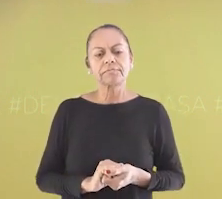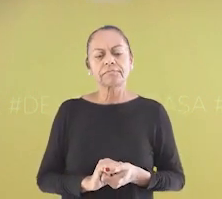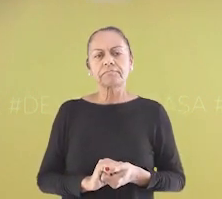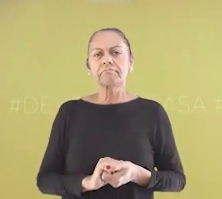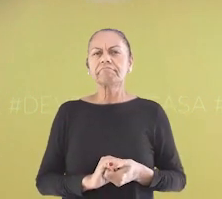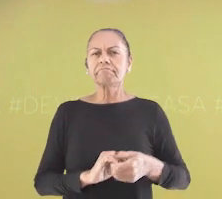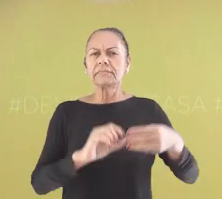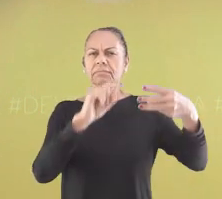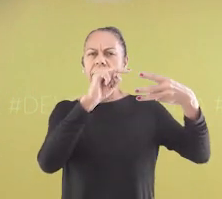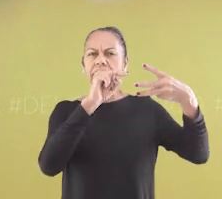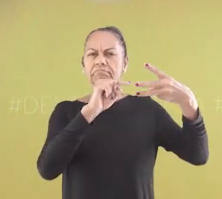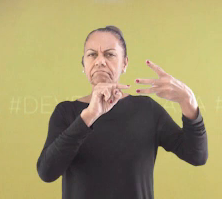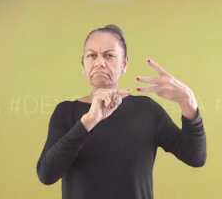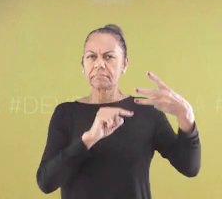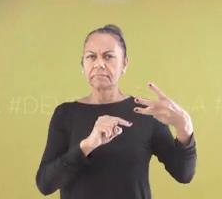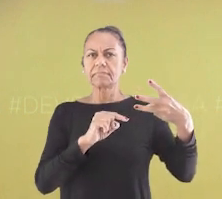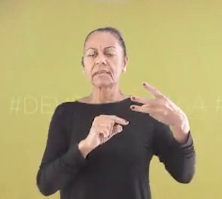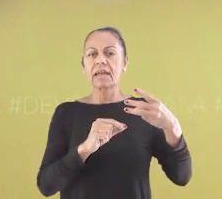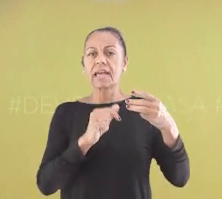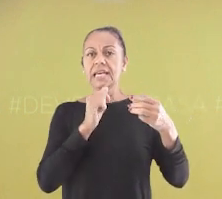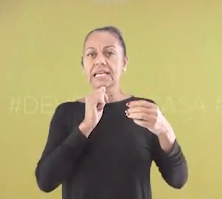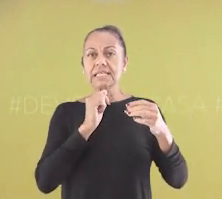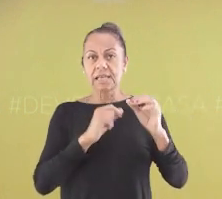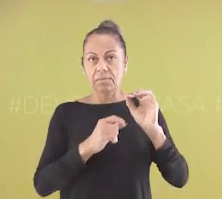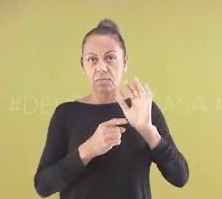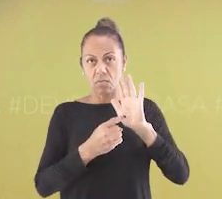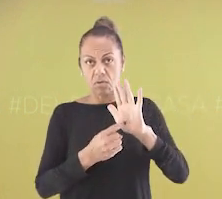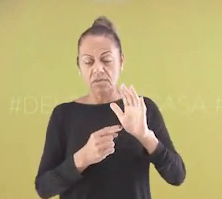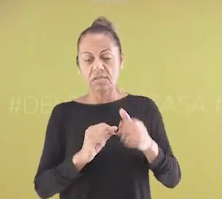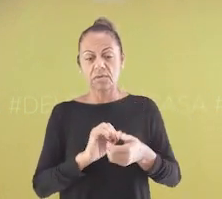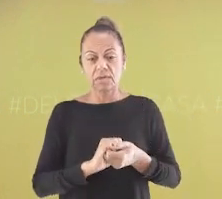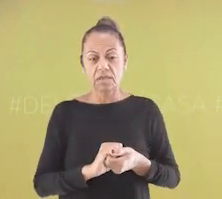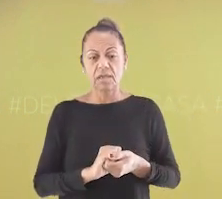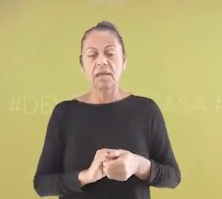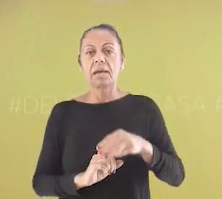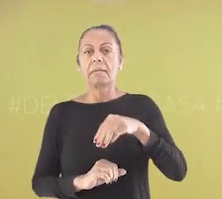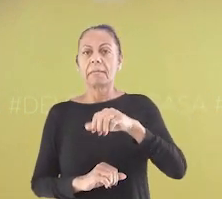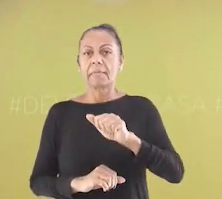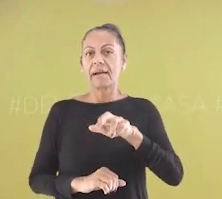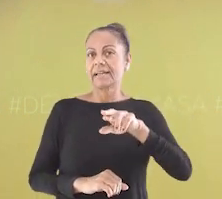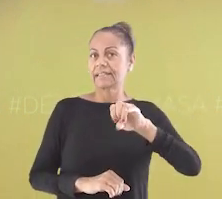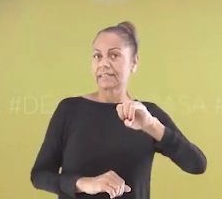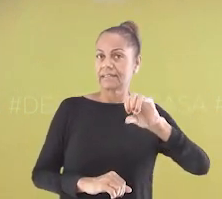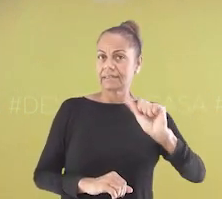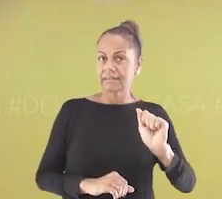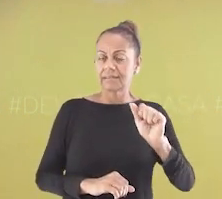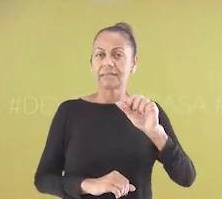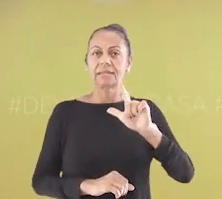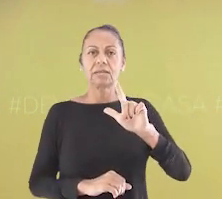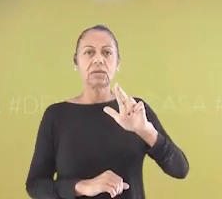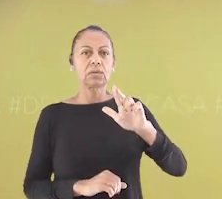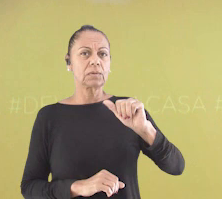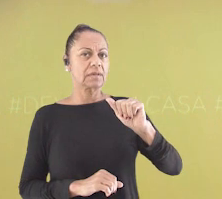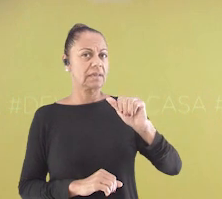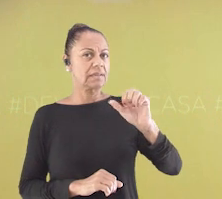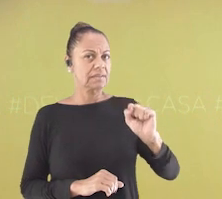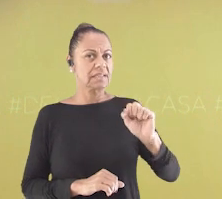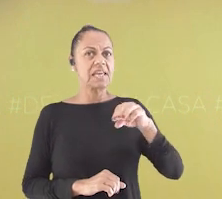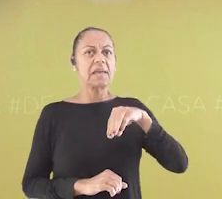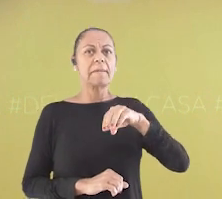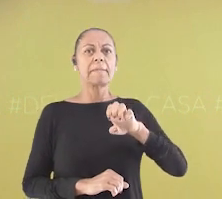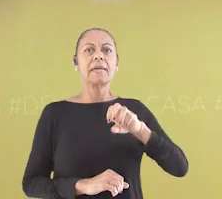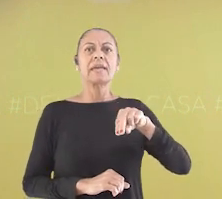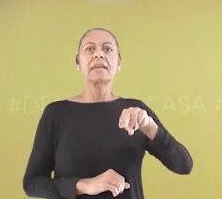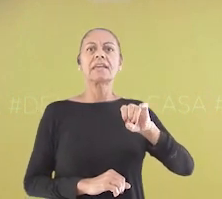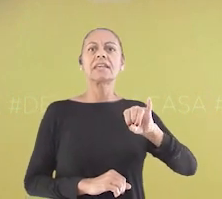menino. Nesses exemplos, os substantivos Maria, Lucas e menino são vocativos, uma